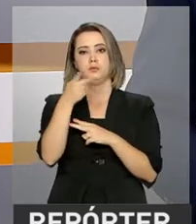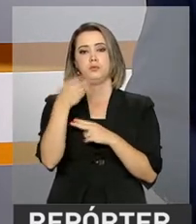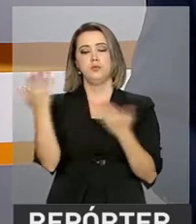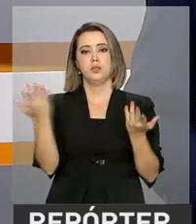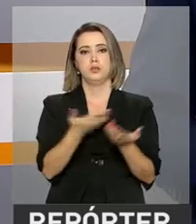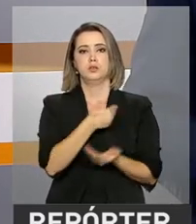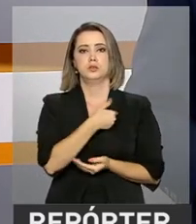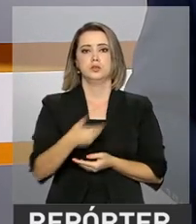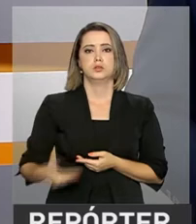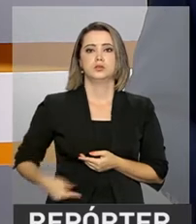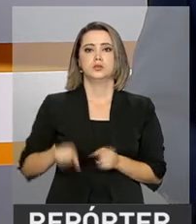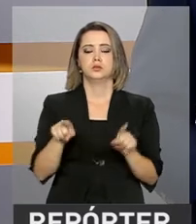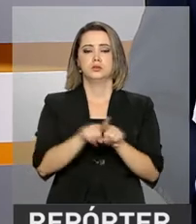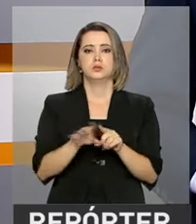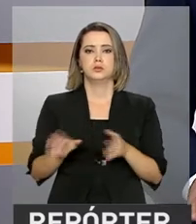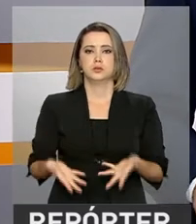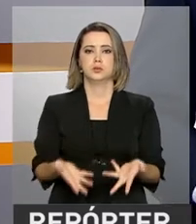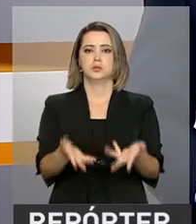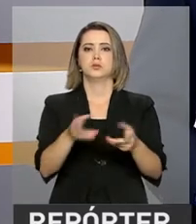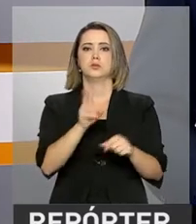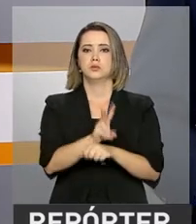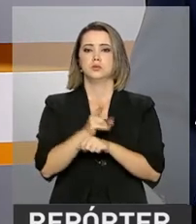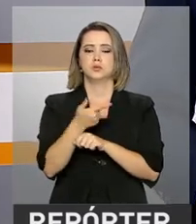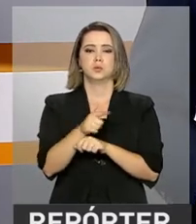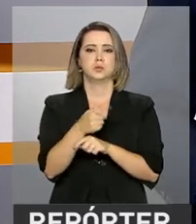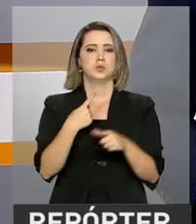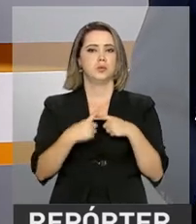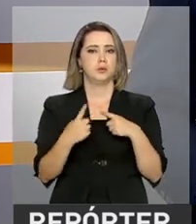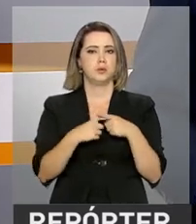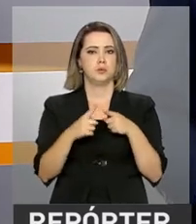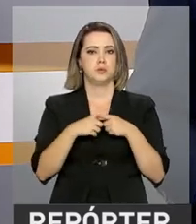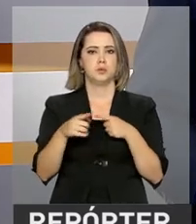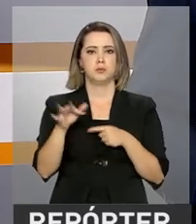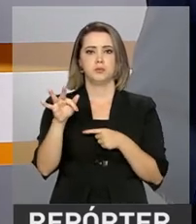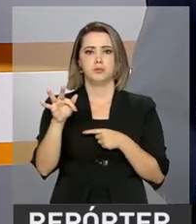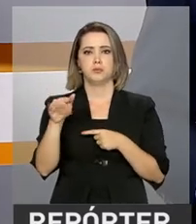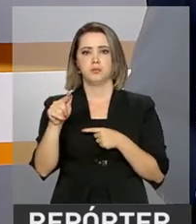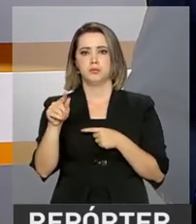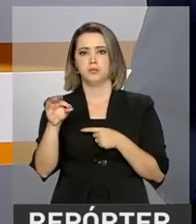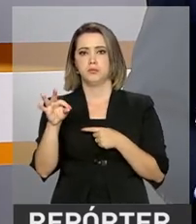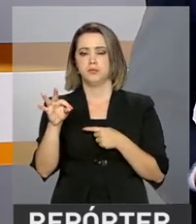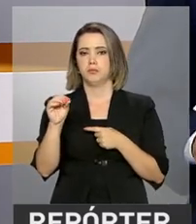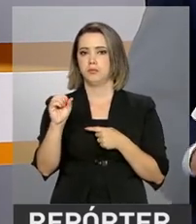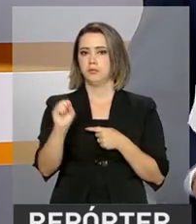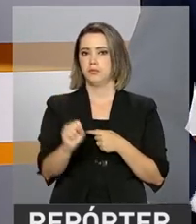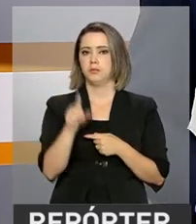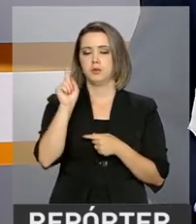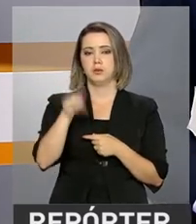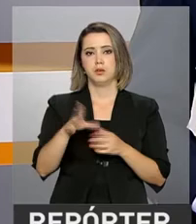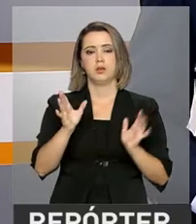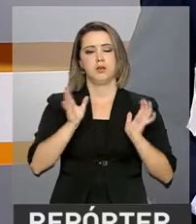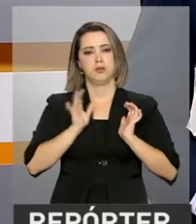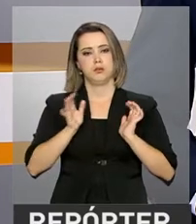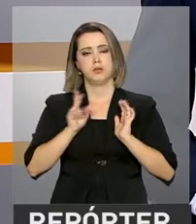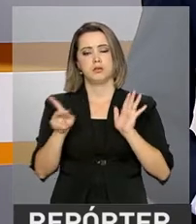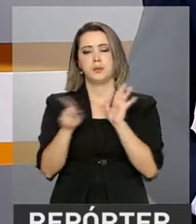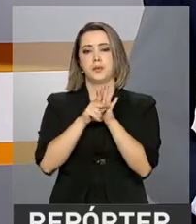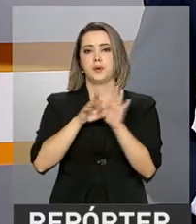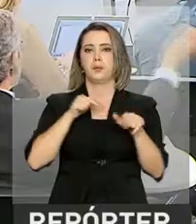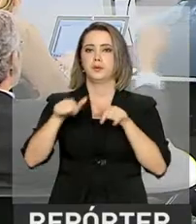para estimular o crédito o põe em risco o fundo de garantia do tempo de serviço que é patrimônio do